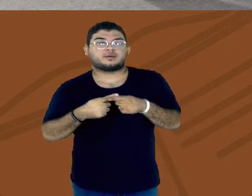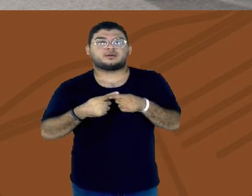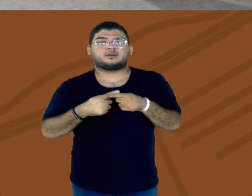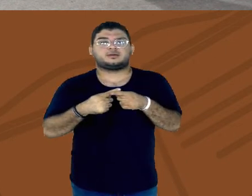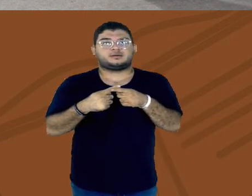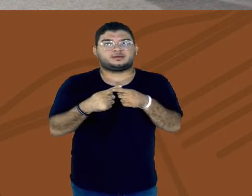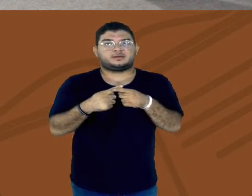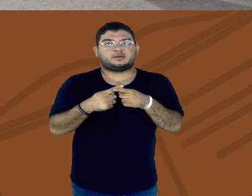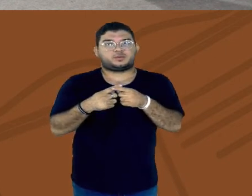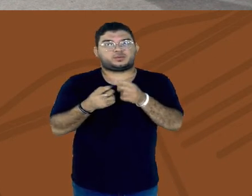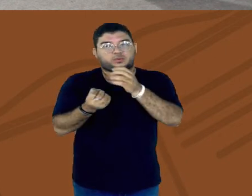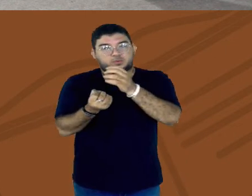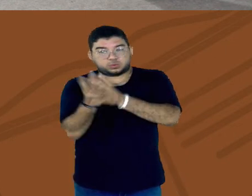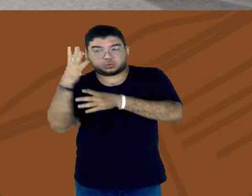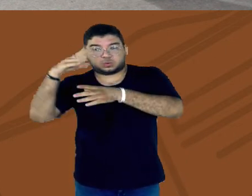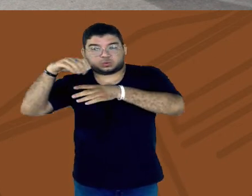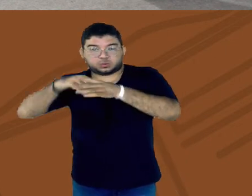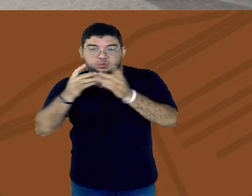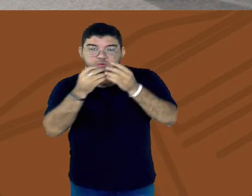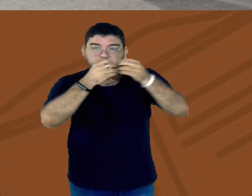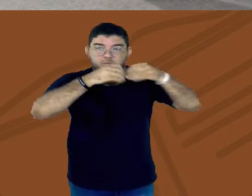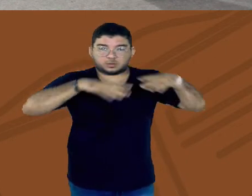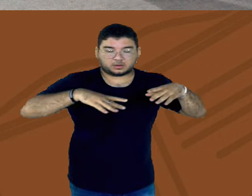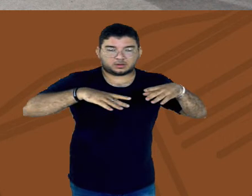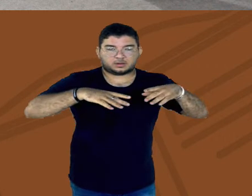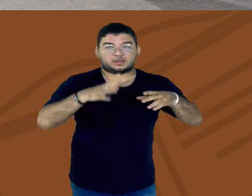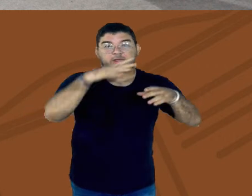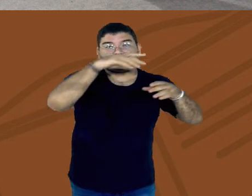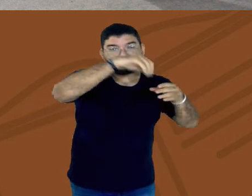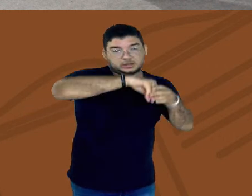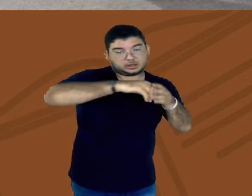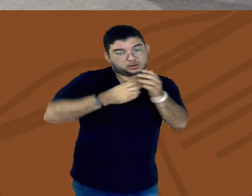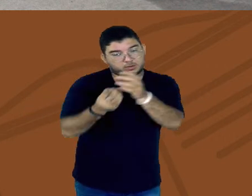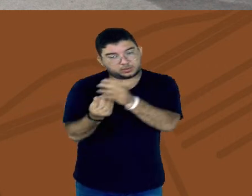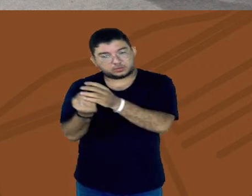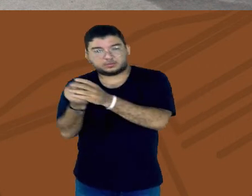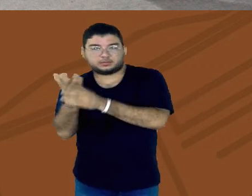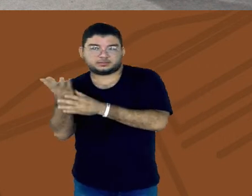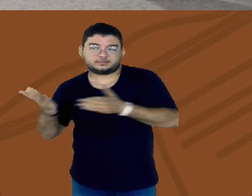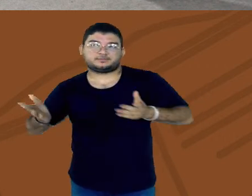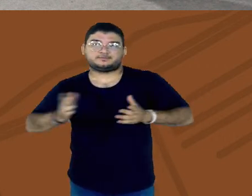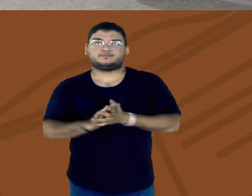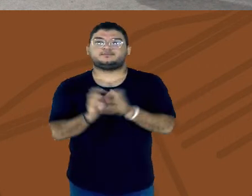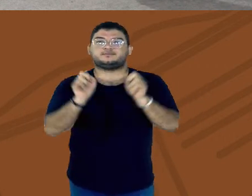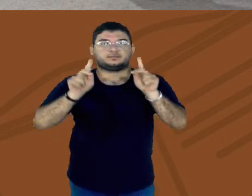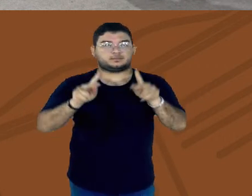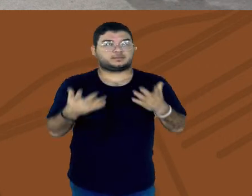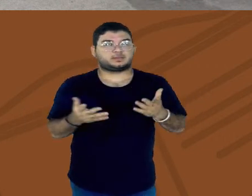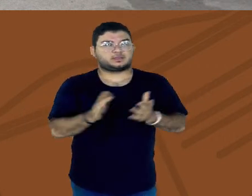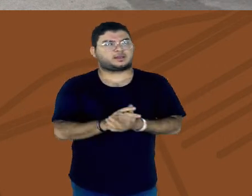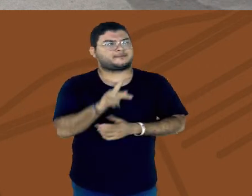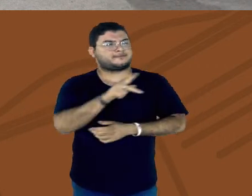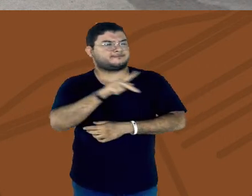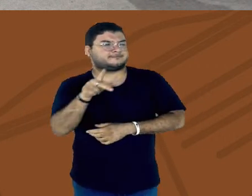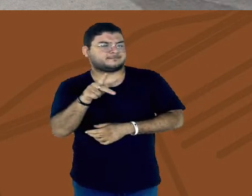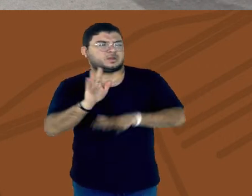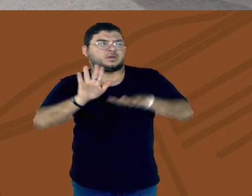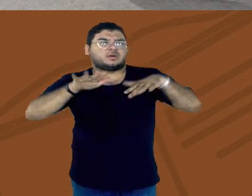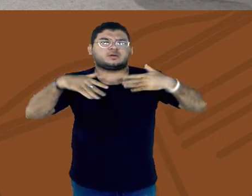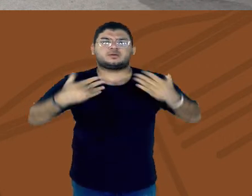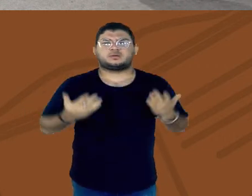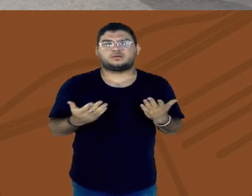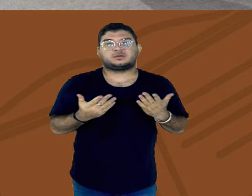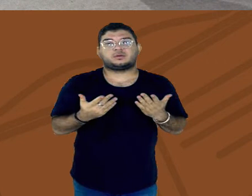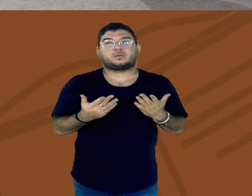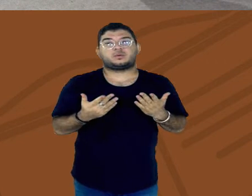glândula mista. Tem secreção interna e secreção externa. Muito bem. Ô professor, quais são